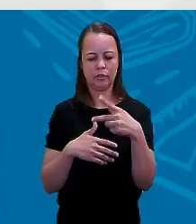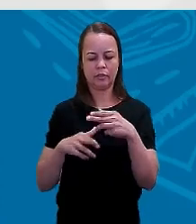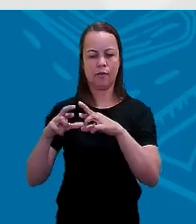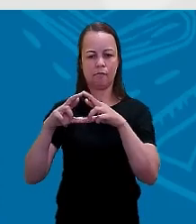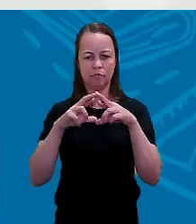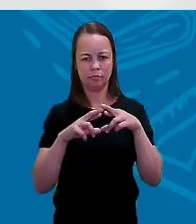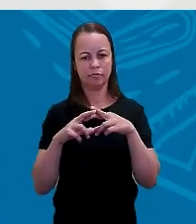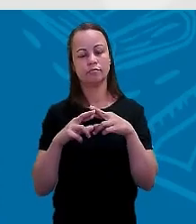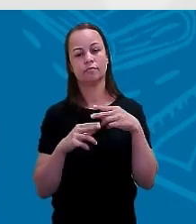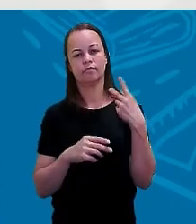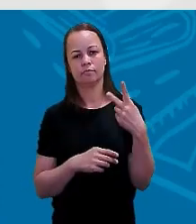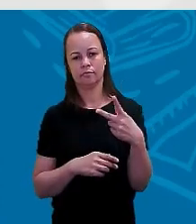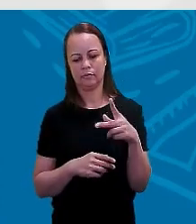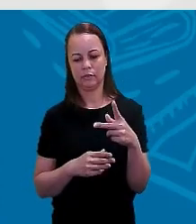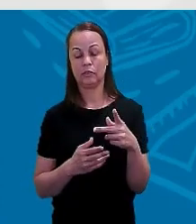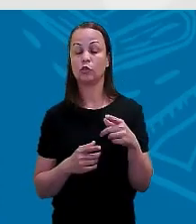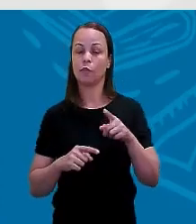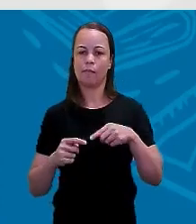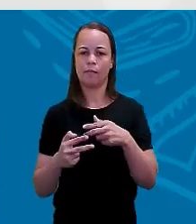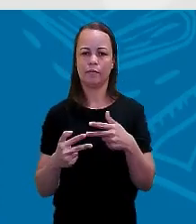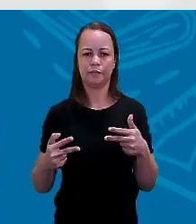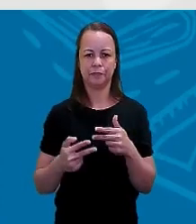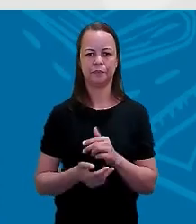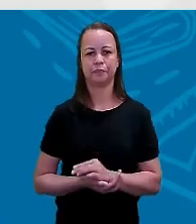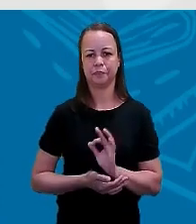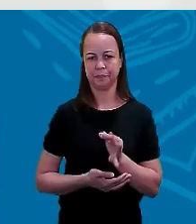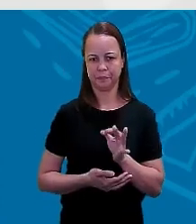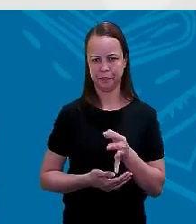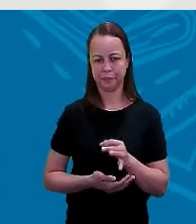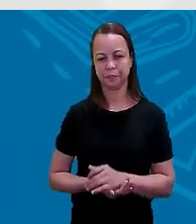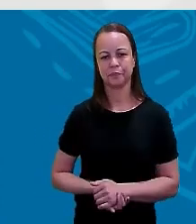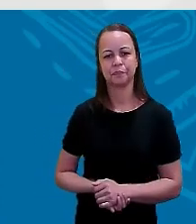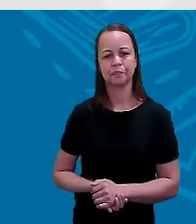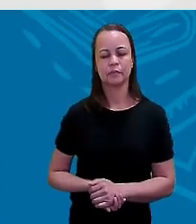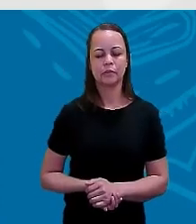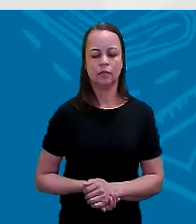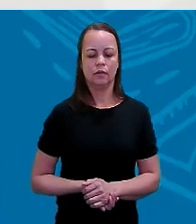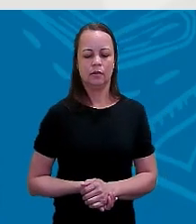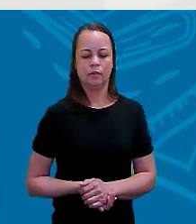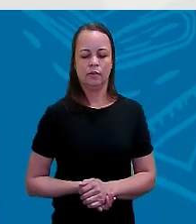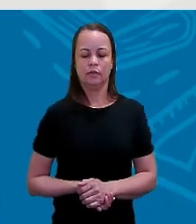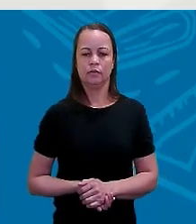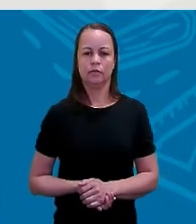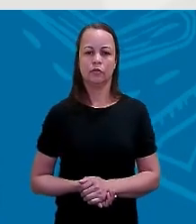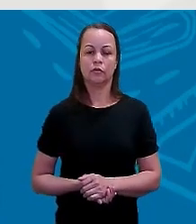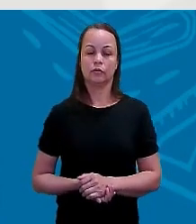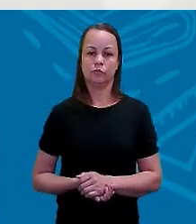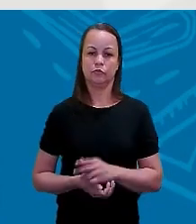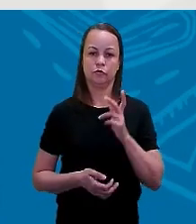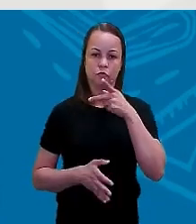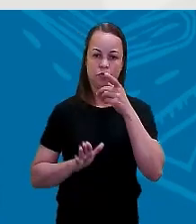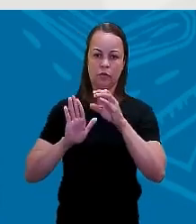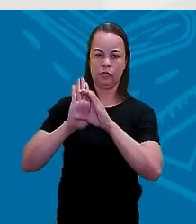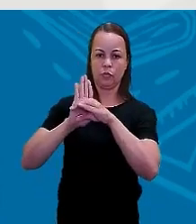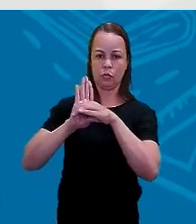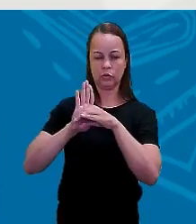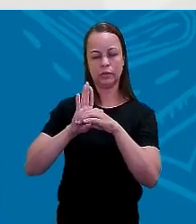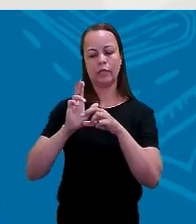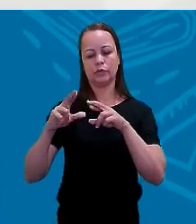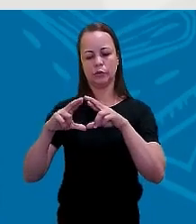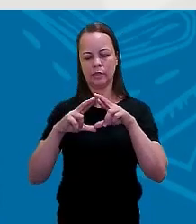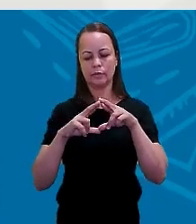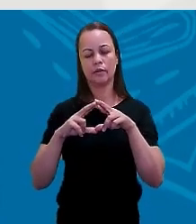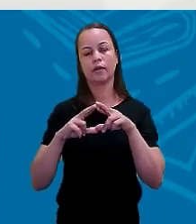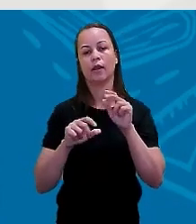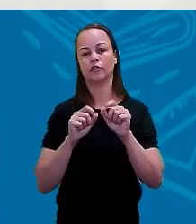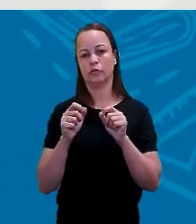daquele determinado material, tá certo? Então, quando a gente fala no conceito de reciclagem, nada mais é